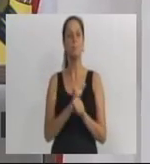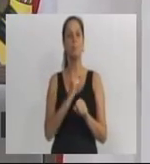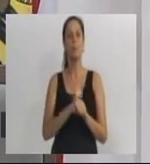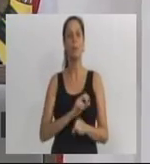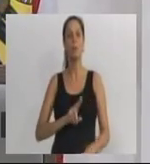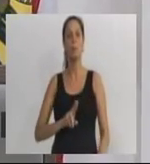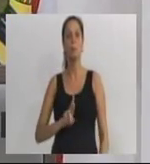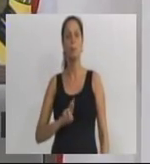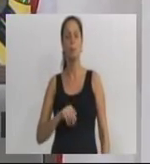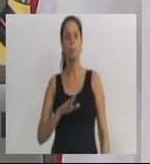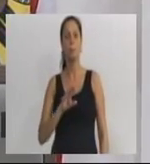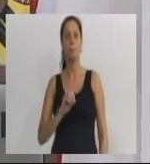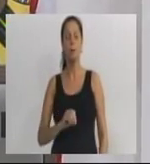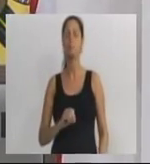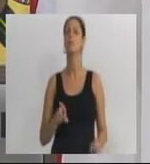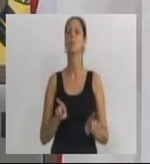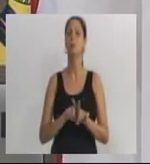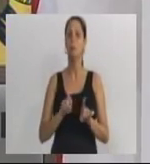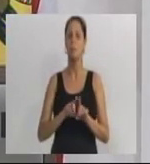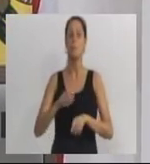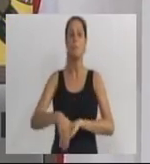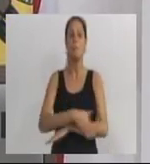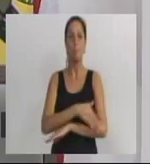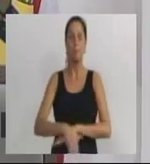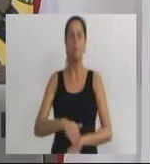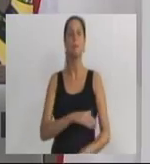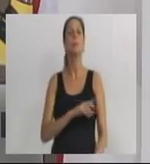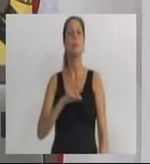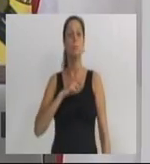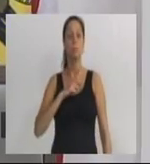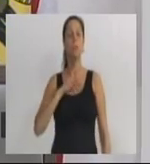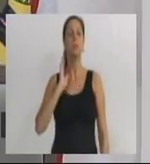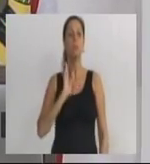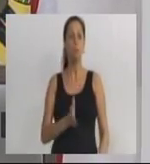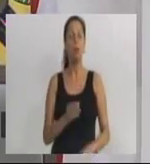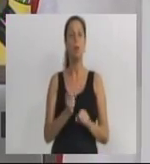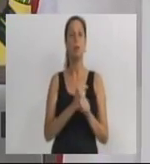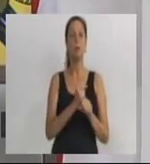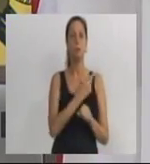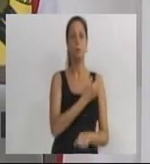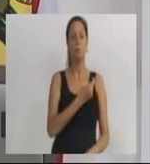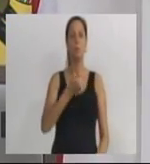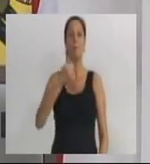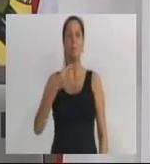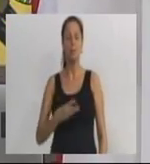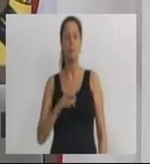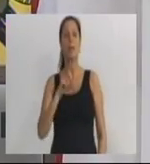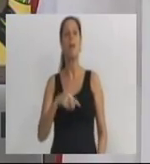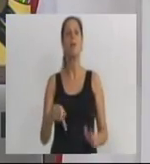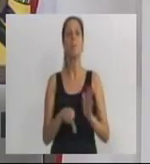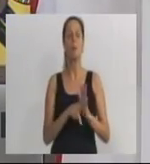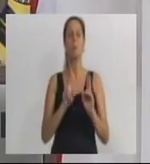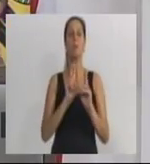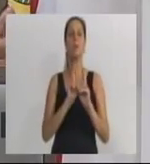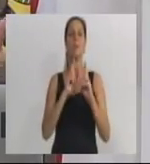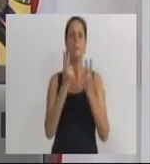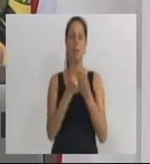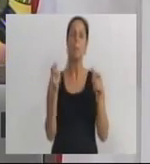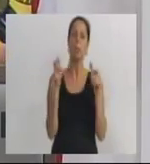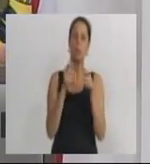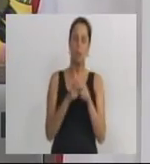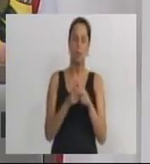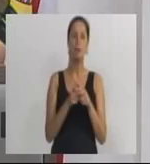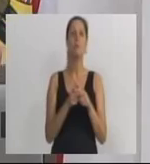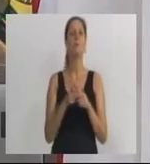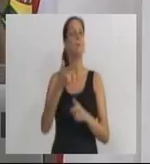vereador Vanderlei de Oliveira, na rua Reynold Gutz, desde 2013, também abandonada na Velha Pequena. Mais uma vez,